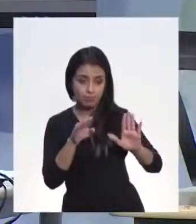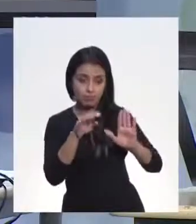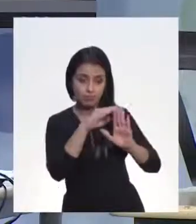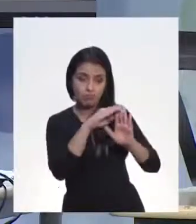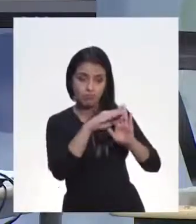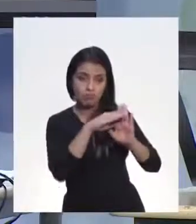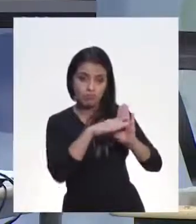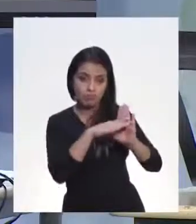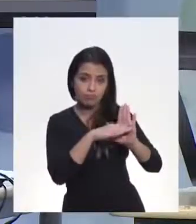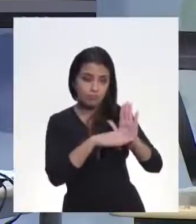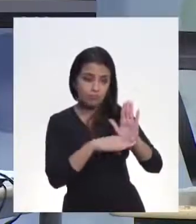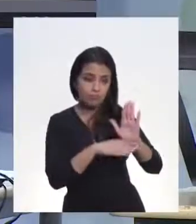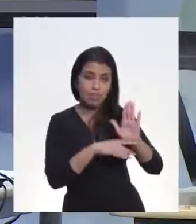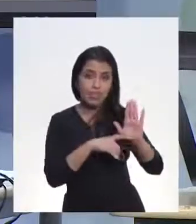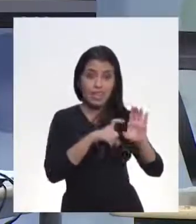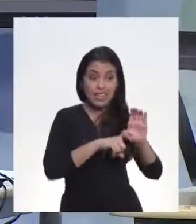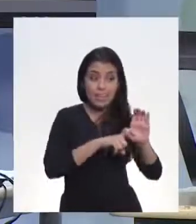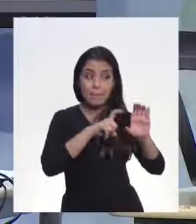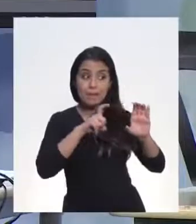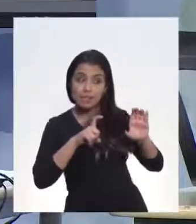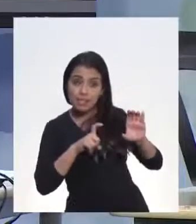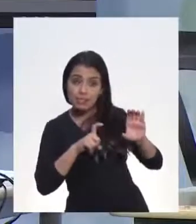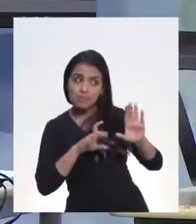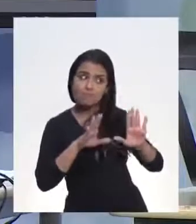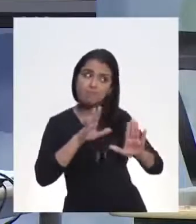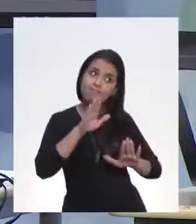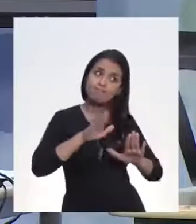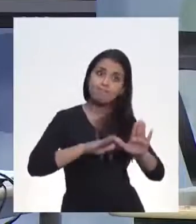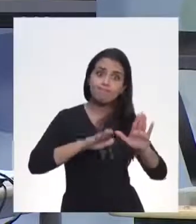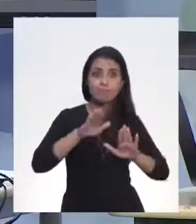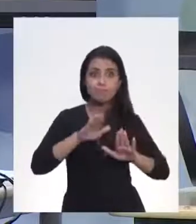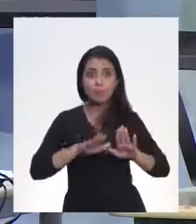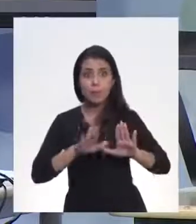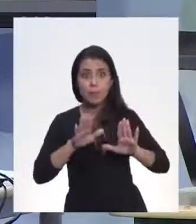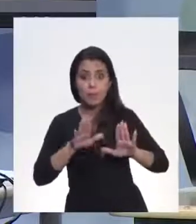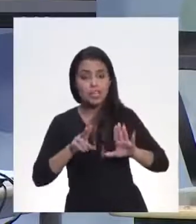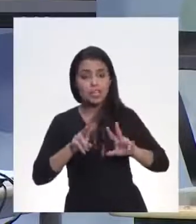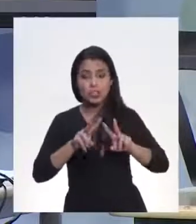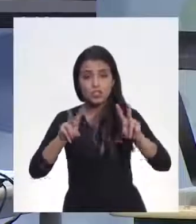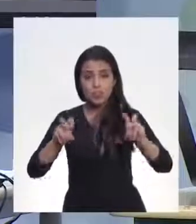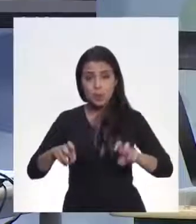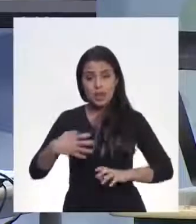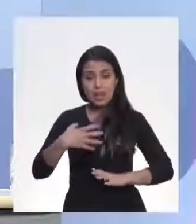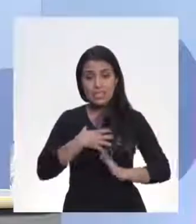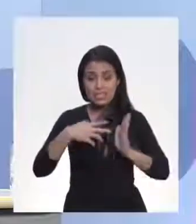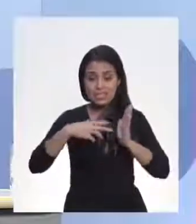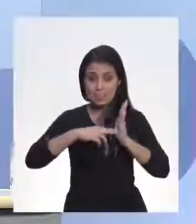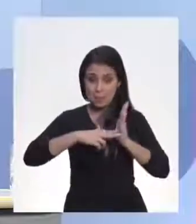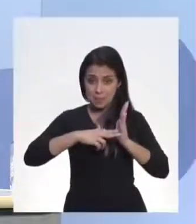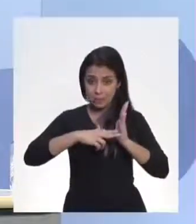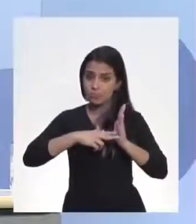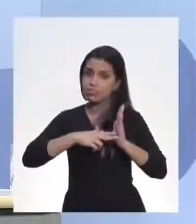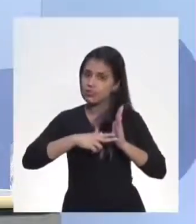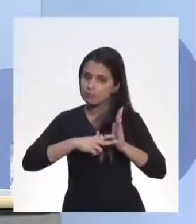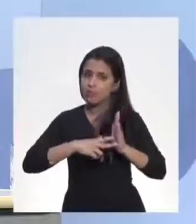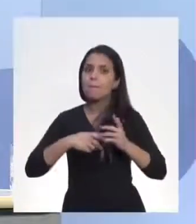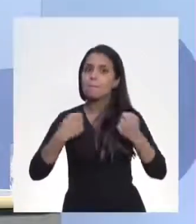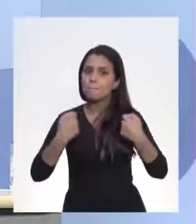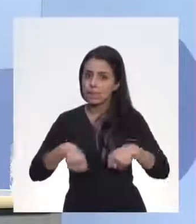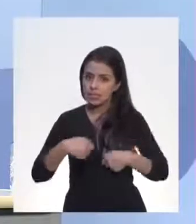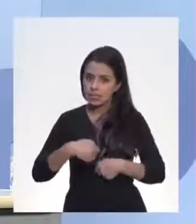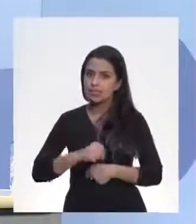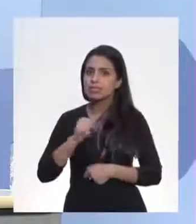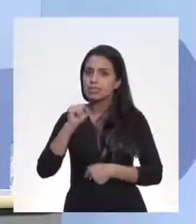são independentes sintaticamente falando, mas em relação à semântica, não. Elas precisam estar elas ali estão